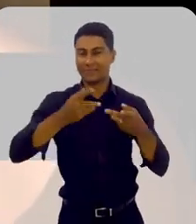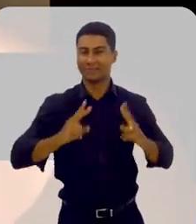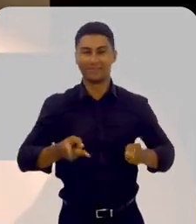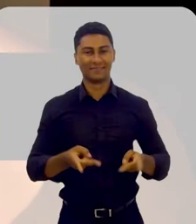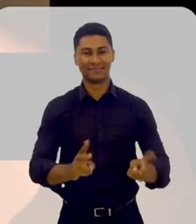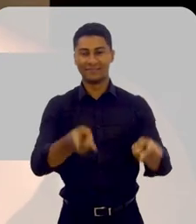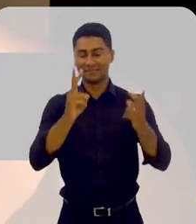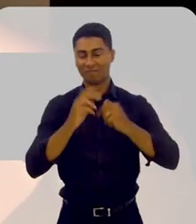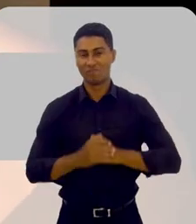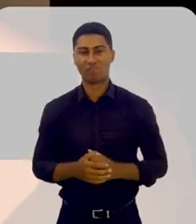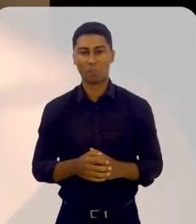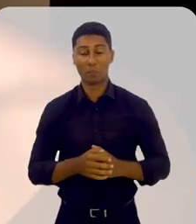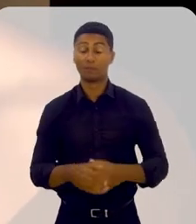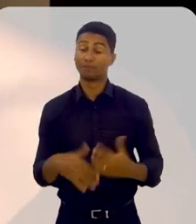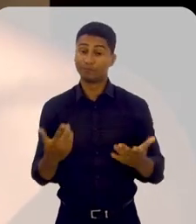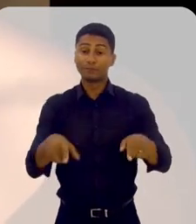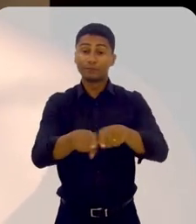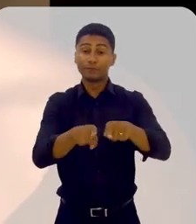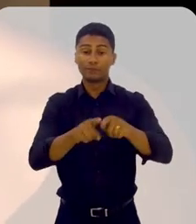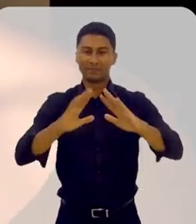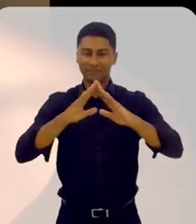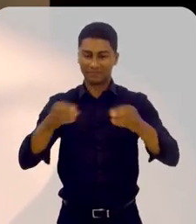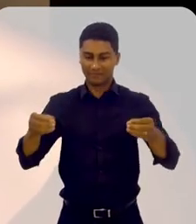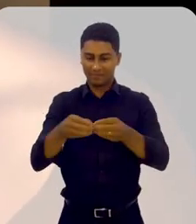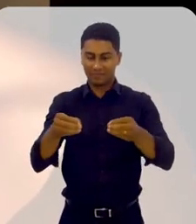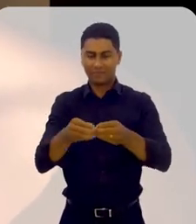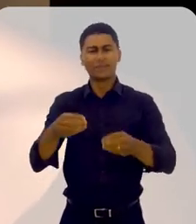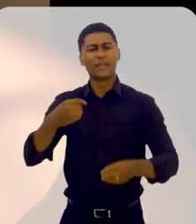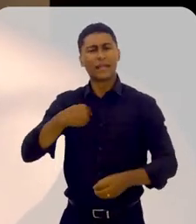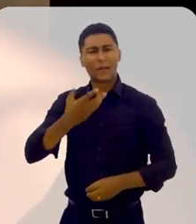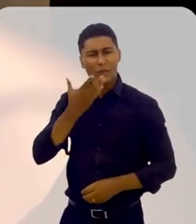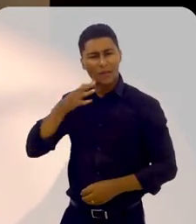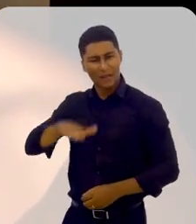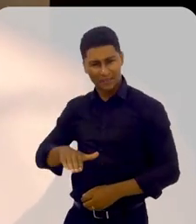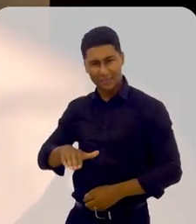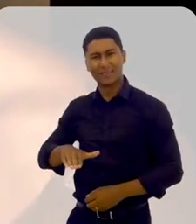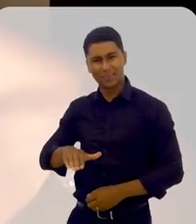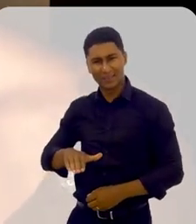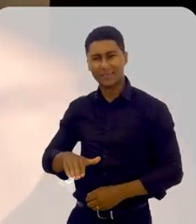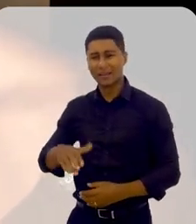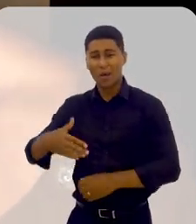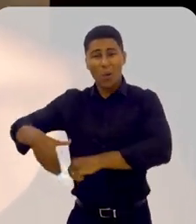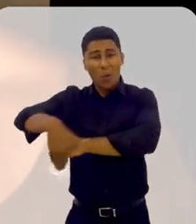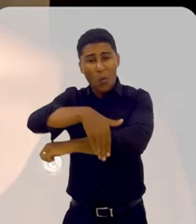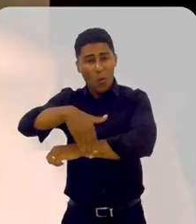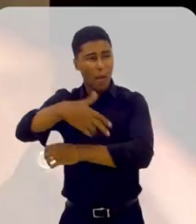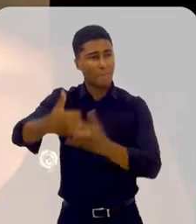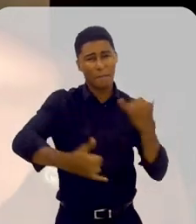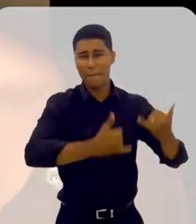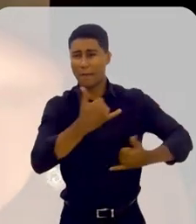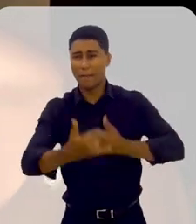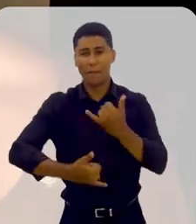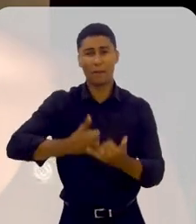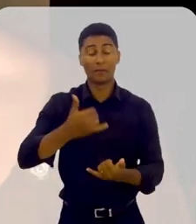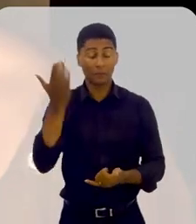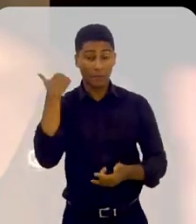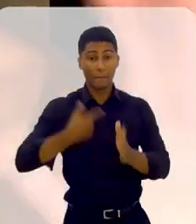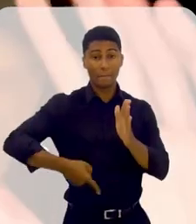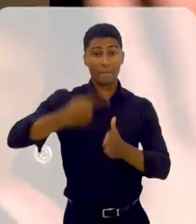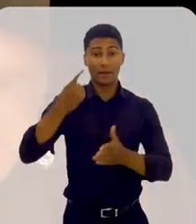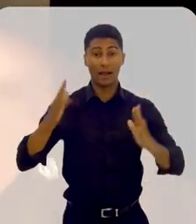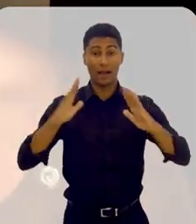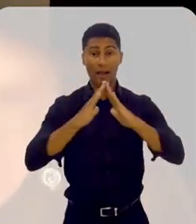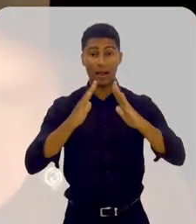teve muito próximo. E com a vizinhança também, eu fui uma criança que brincou muito na rua, né? Eu morei na minha primeira casa,